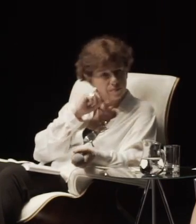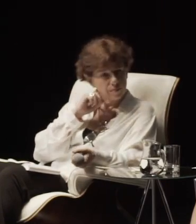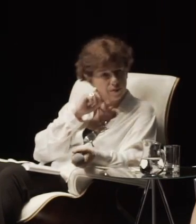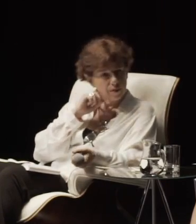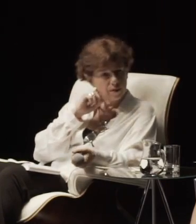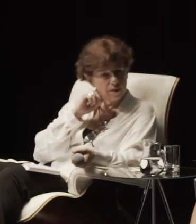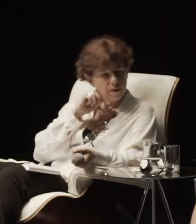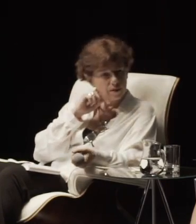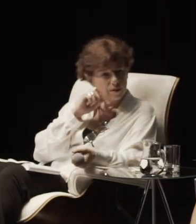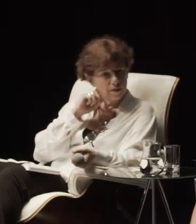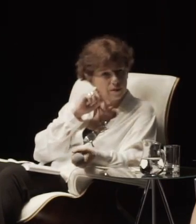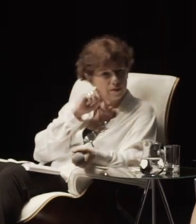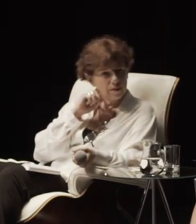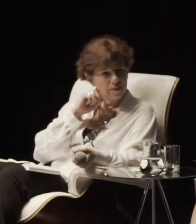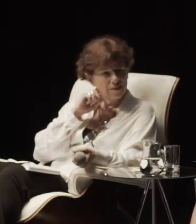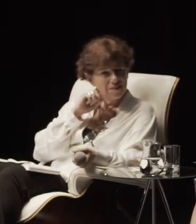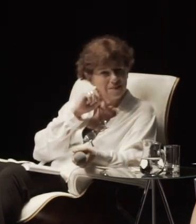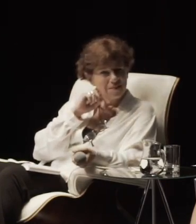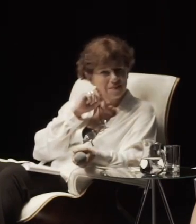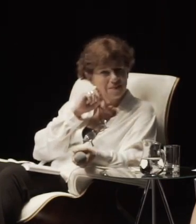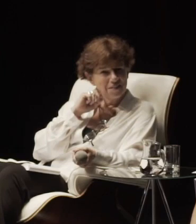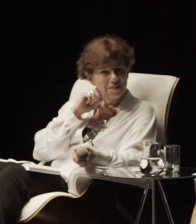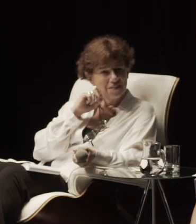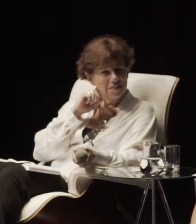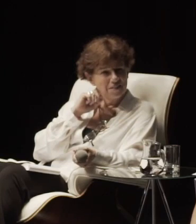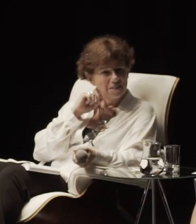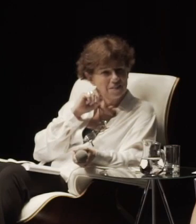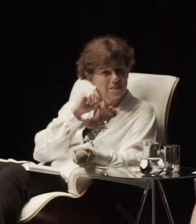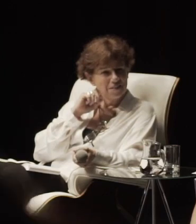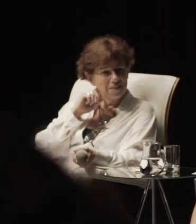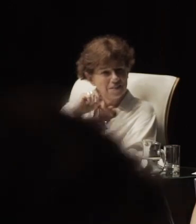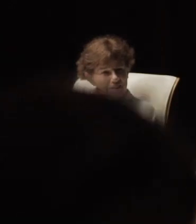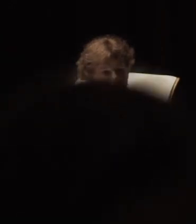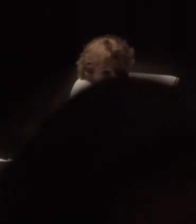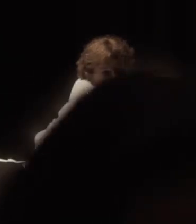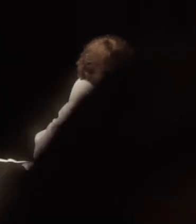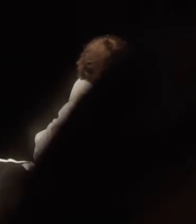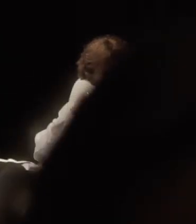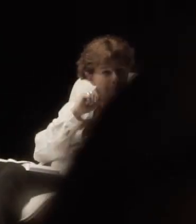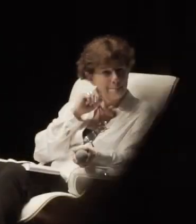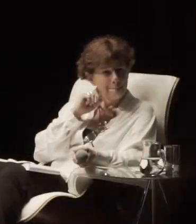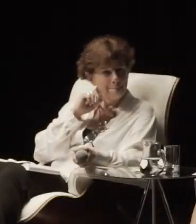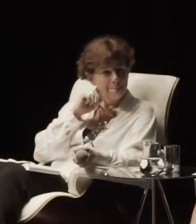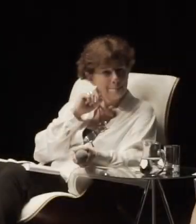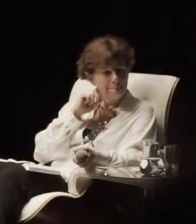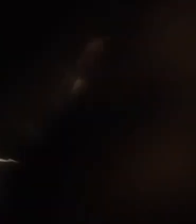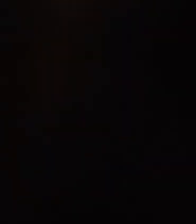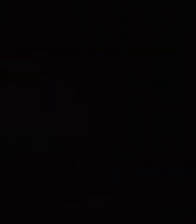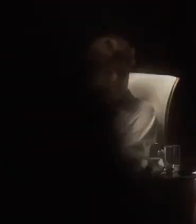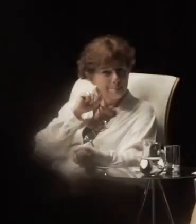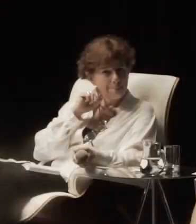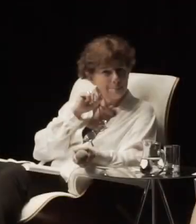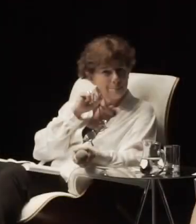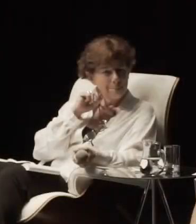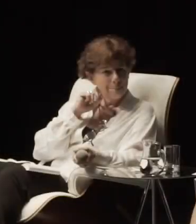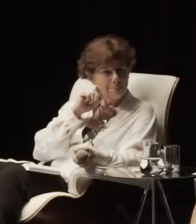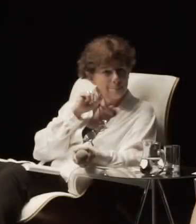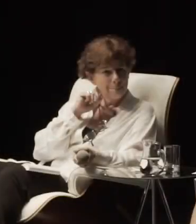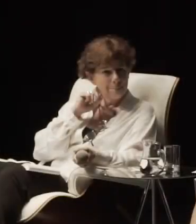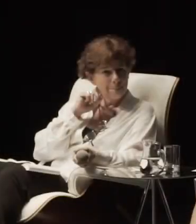A gente precisa que todas as crianças tenham